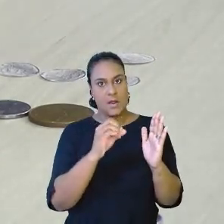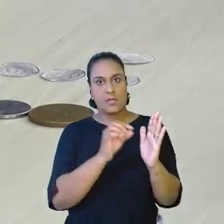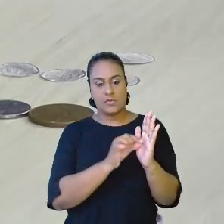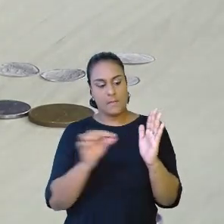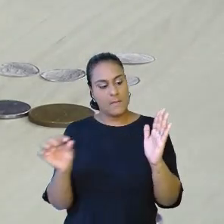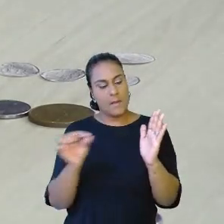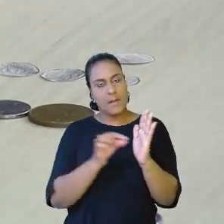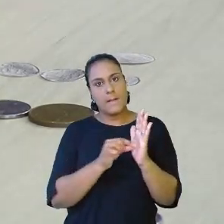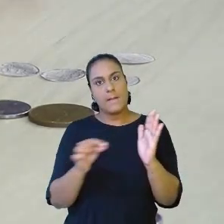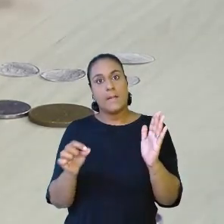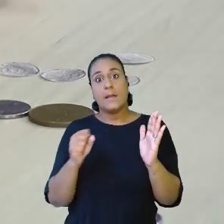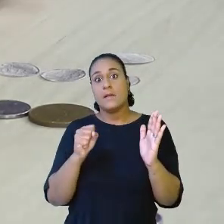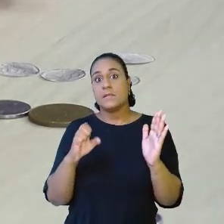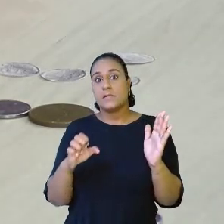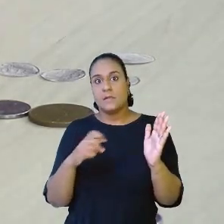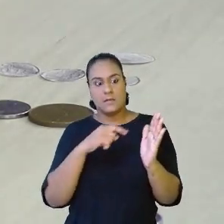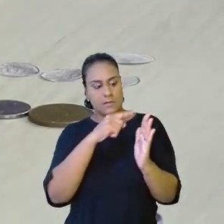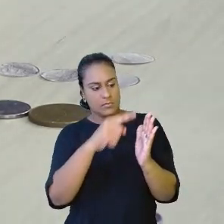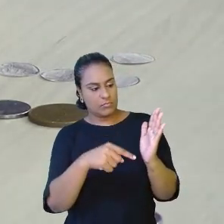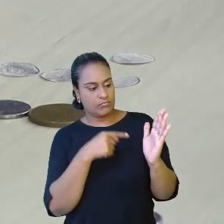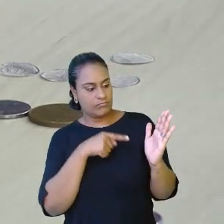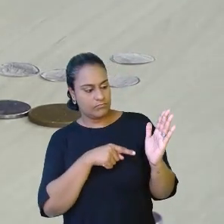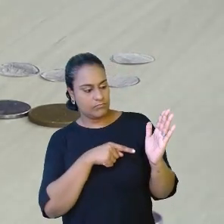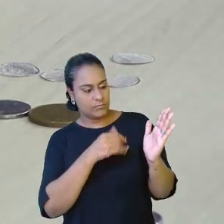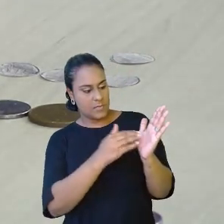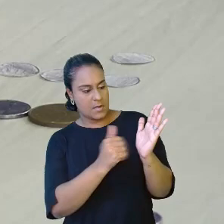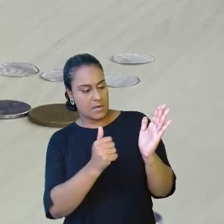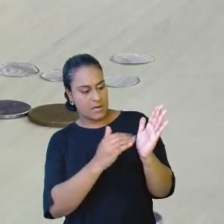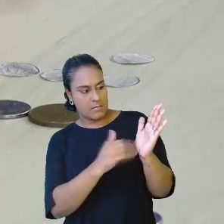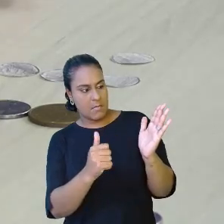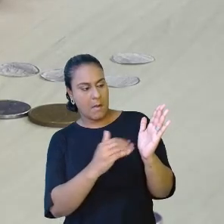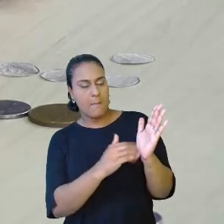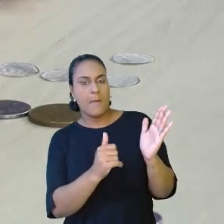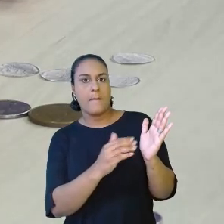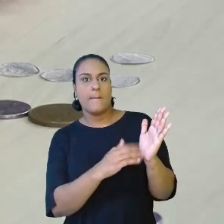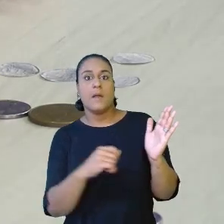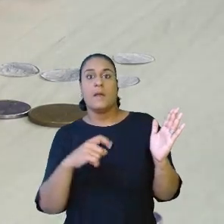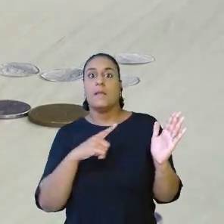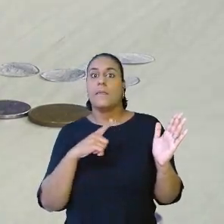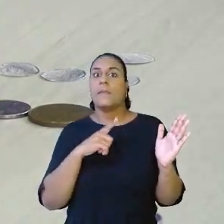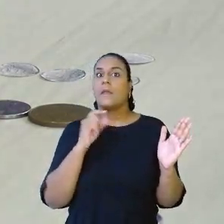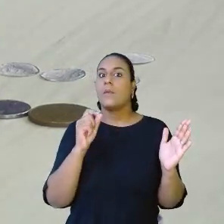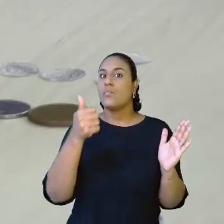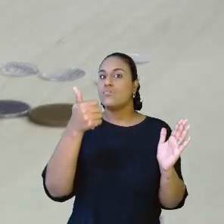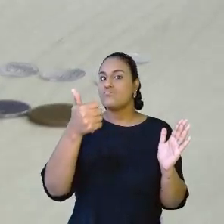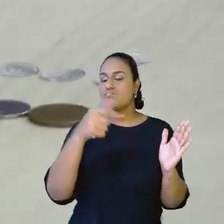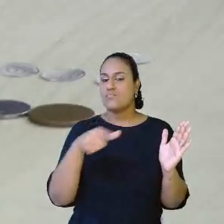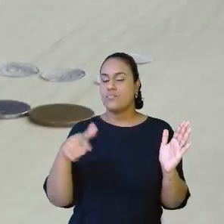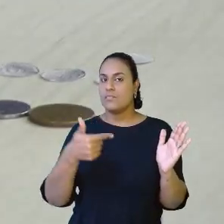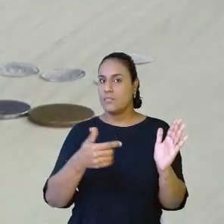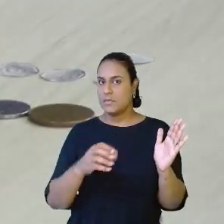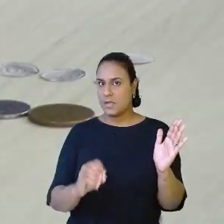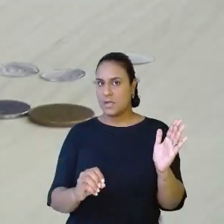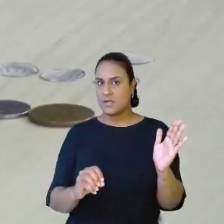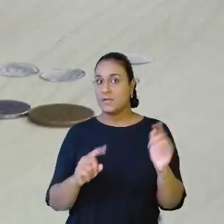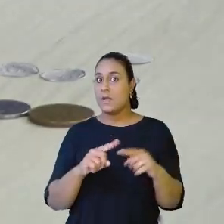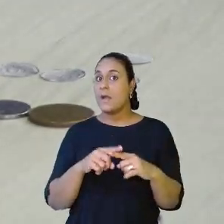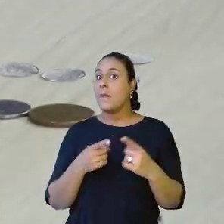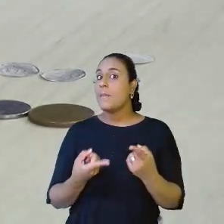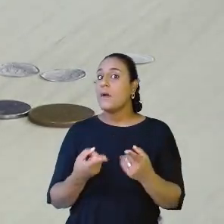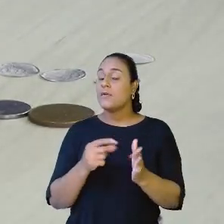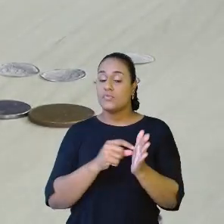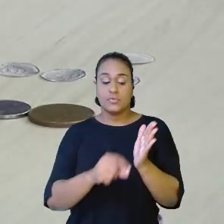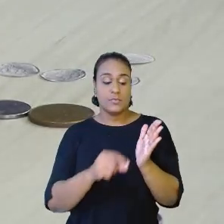eu tirar o meu inteiro e tirar uma parte dessa, eu tenho 1 décimo aqui. Mas se eu dividir em